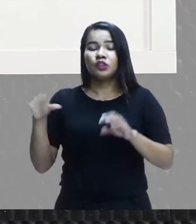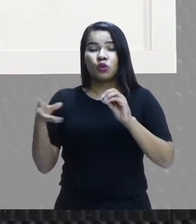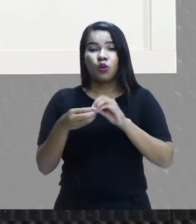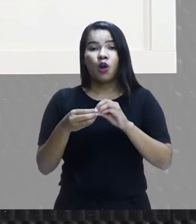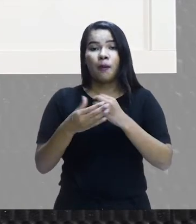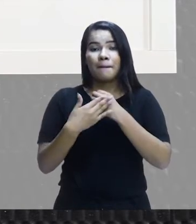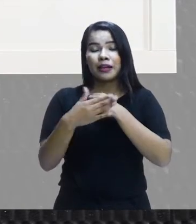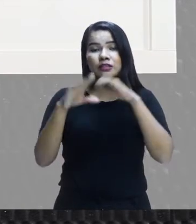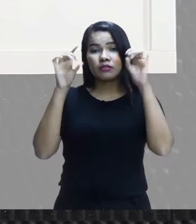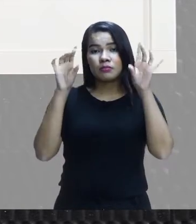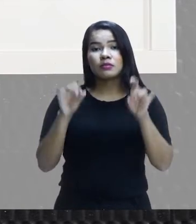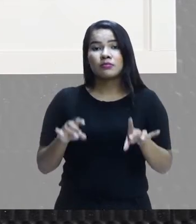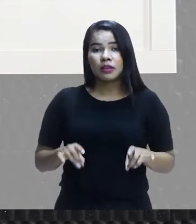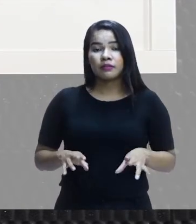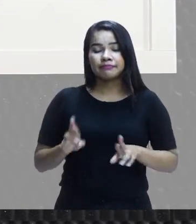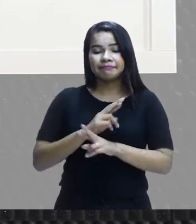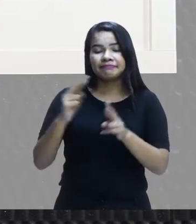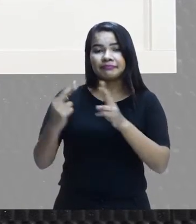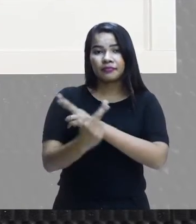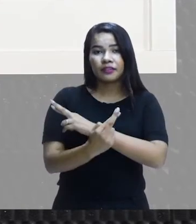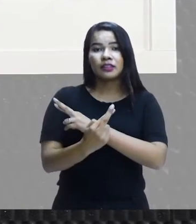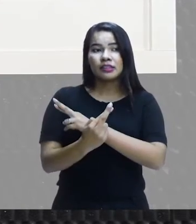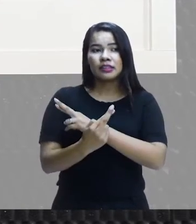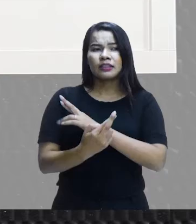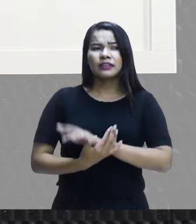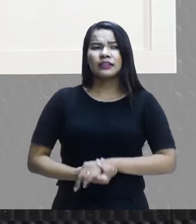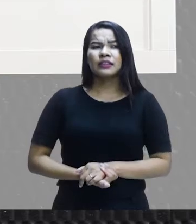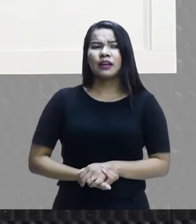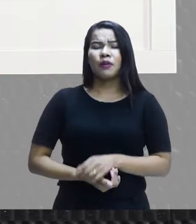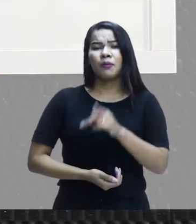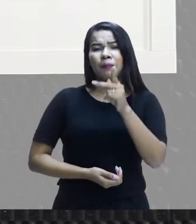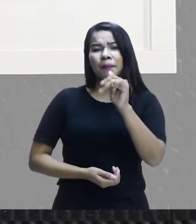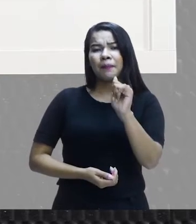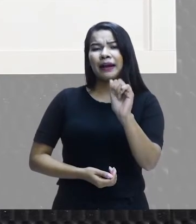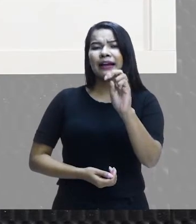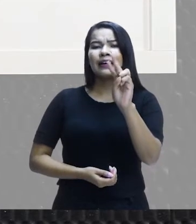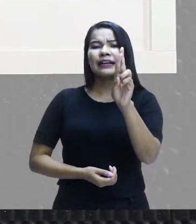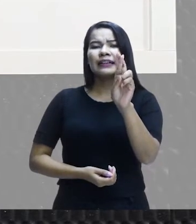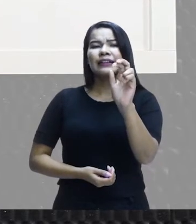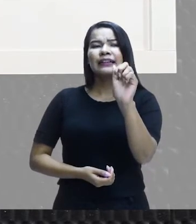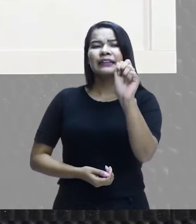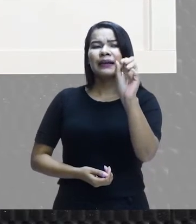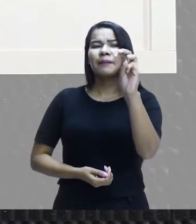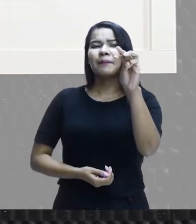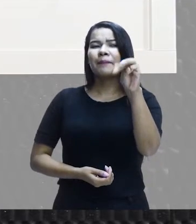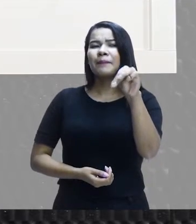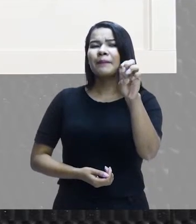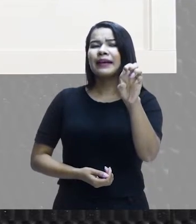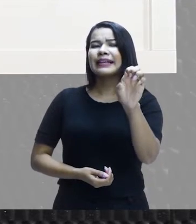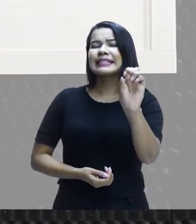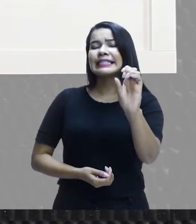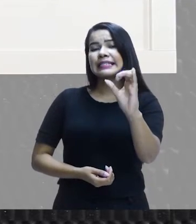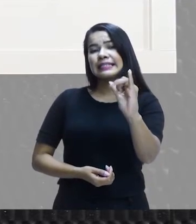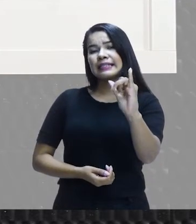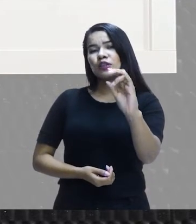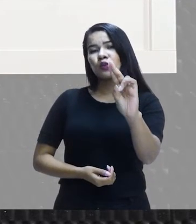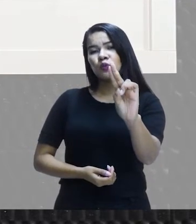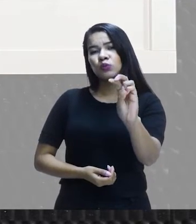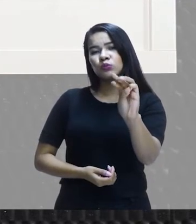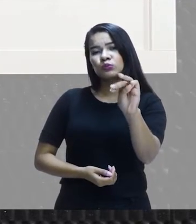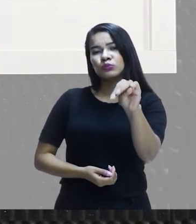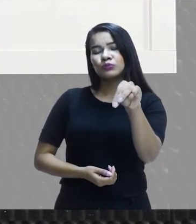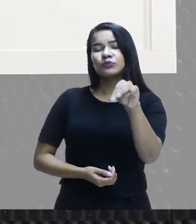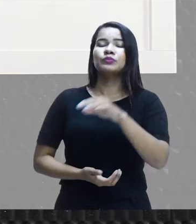dos principais representantes do filo ciliófora é o paramécio. Paramécio, tá ok? Aurélia, o paramécio